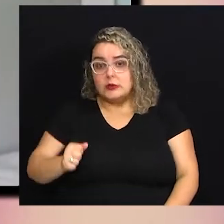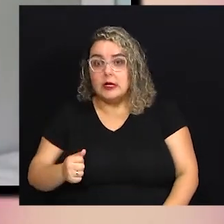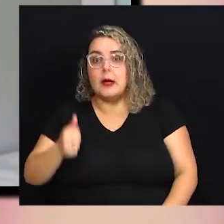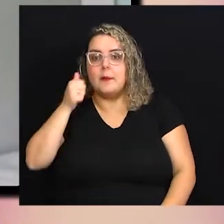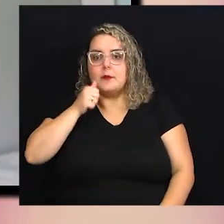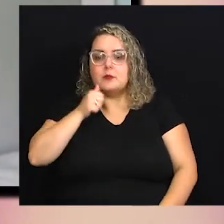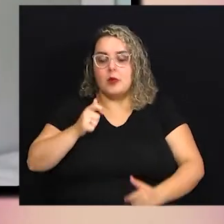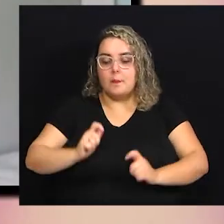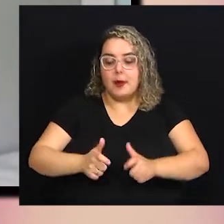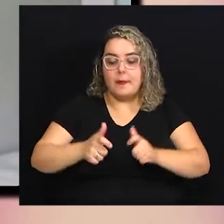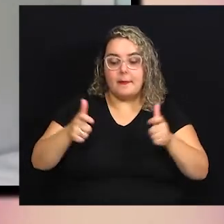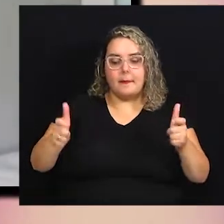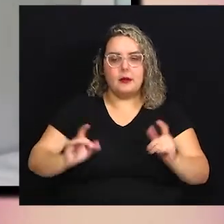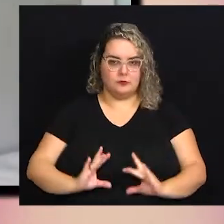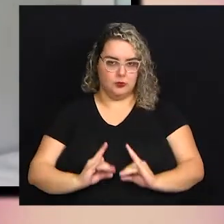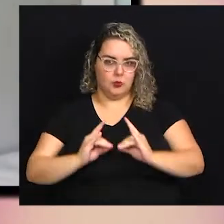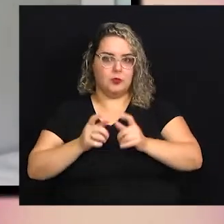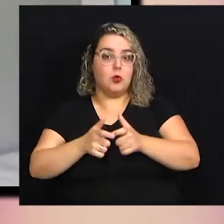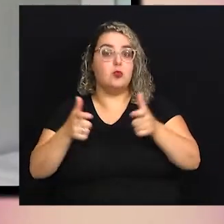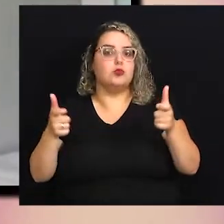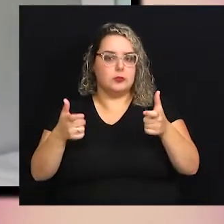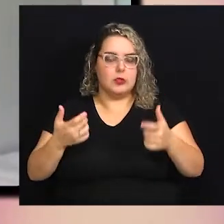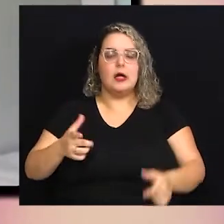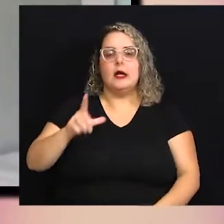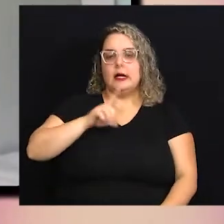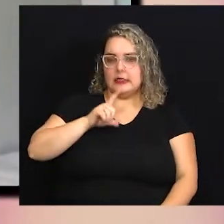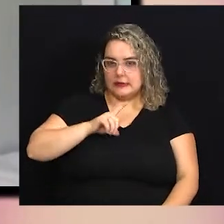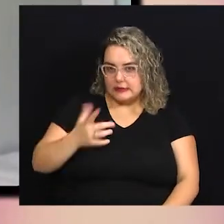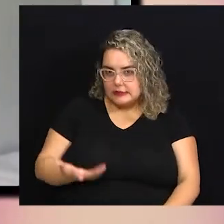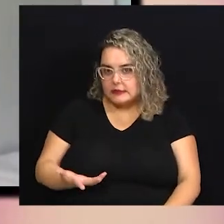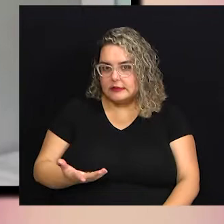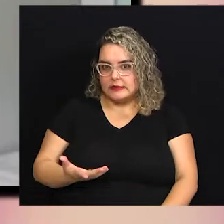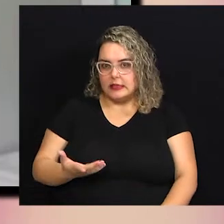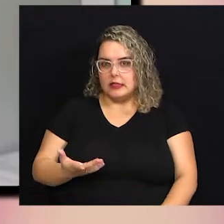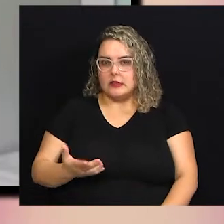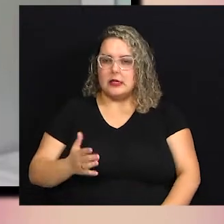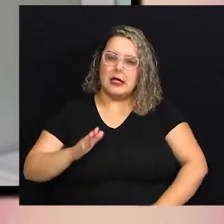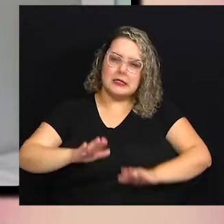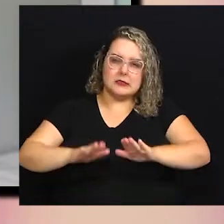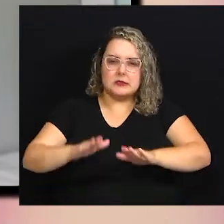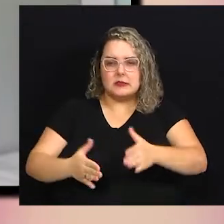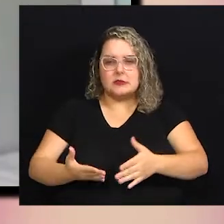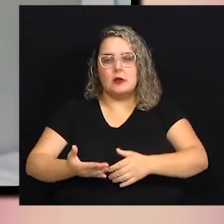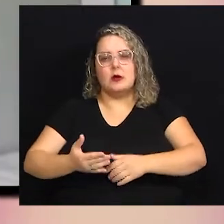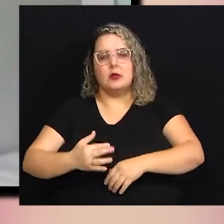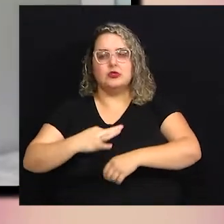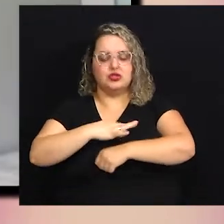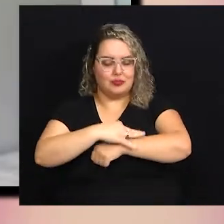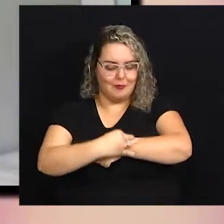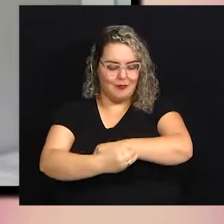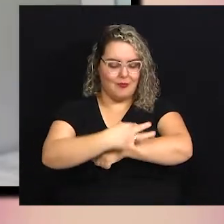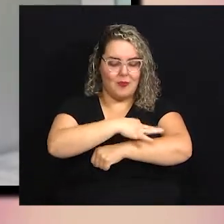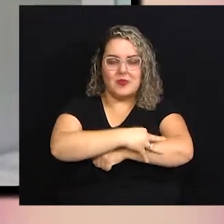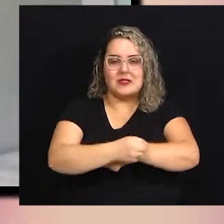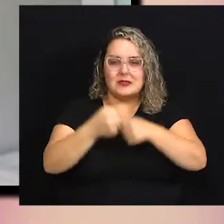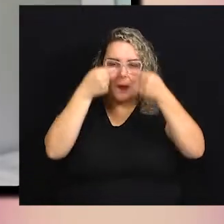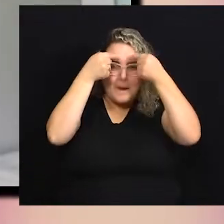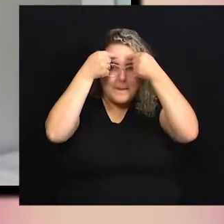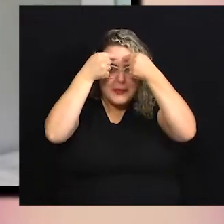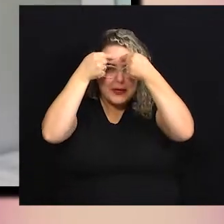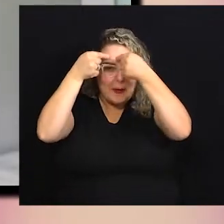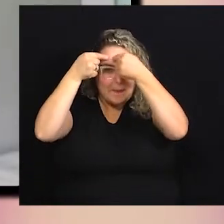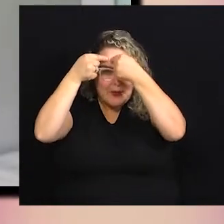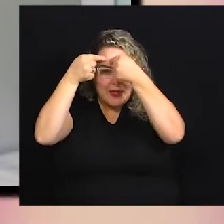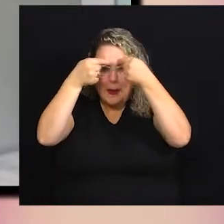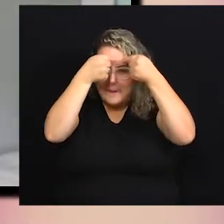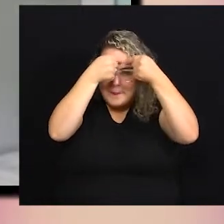concentração aumentada desses hormônios. Isso acaba levando a uma clínica, às vezes, de excesso de pelos, de